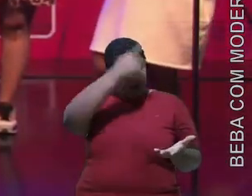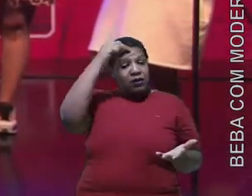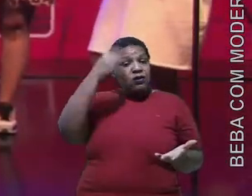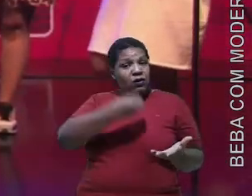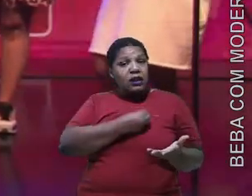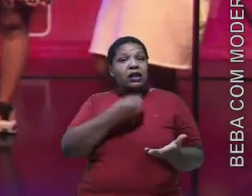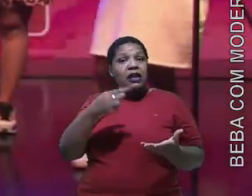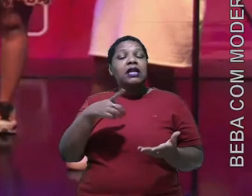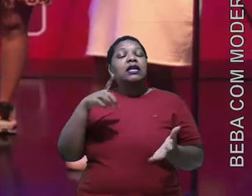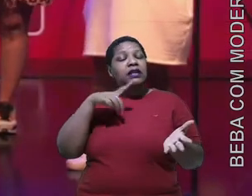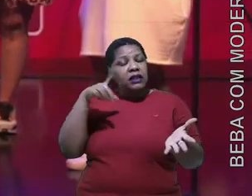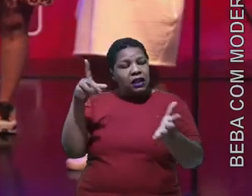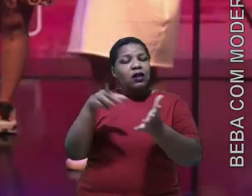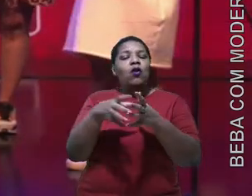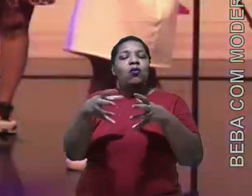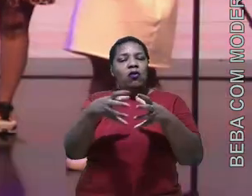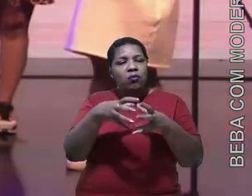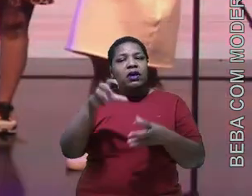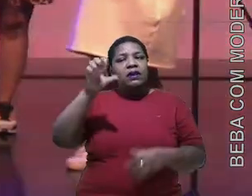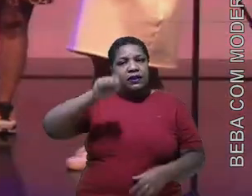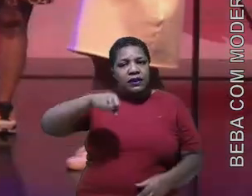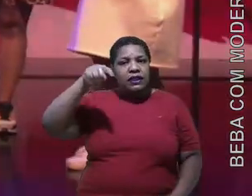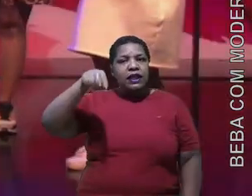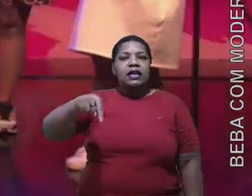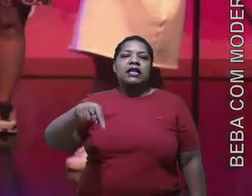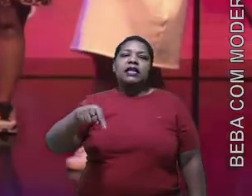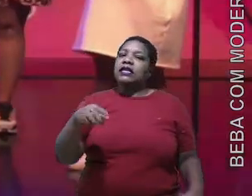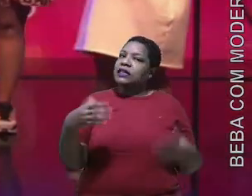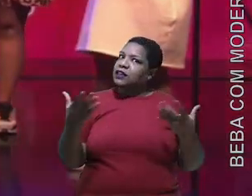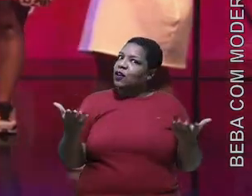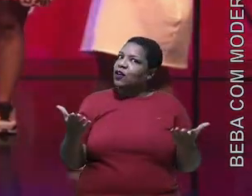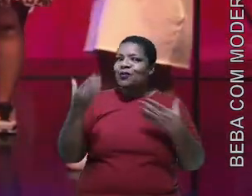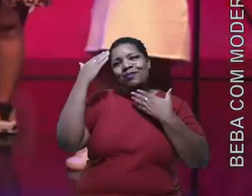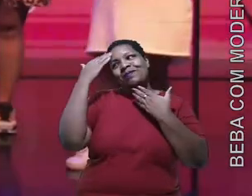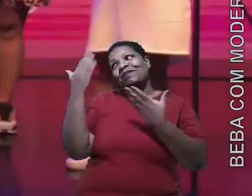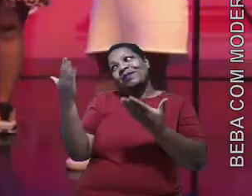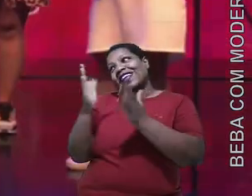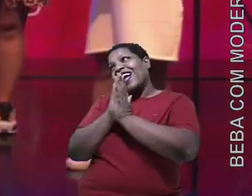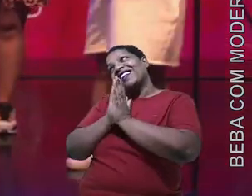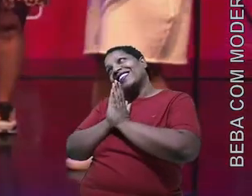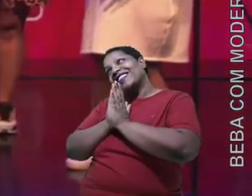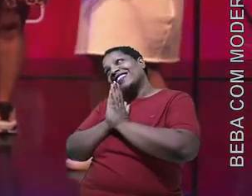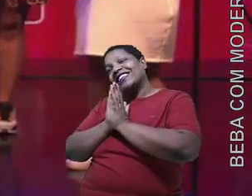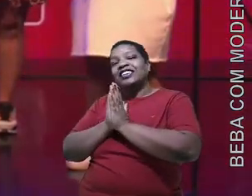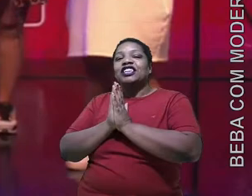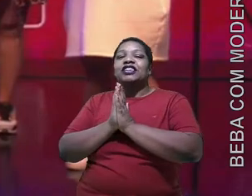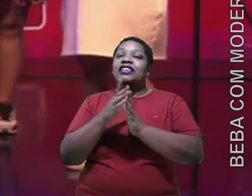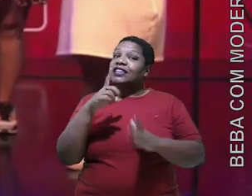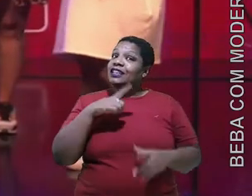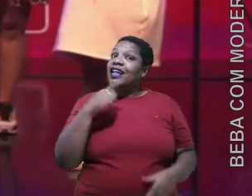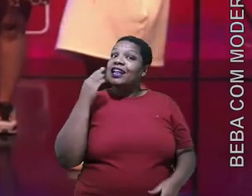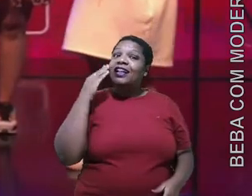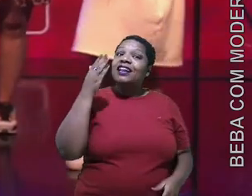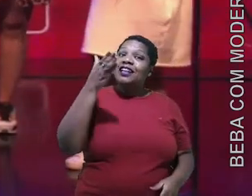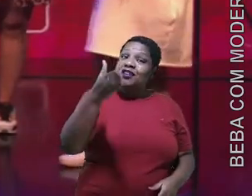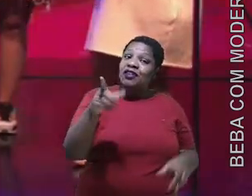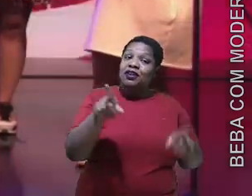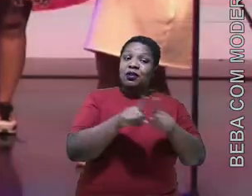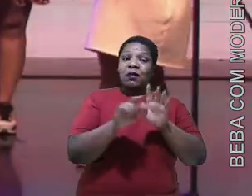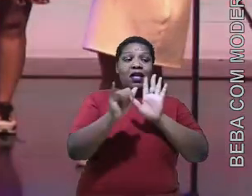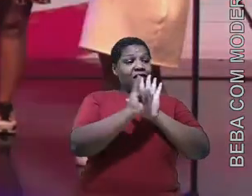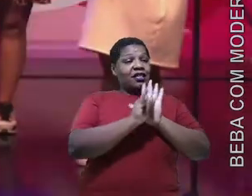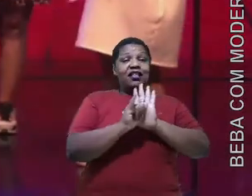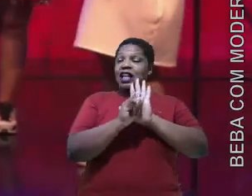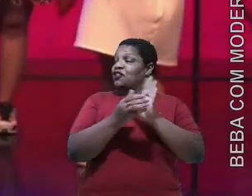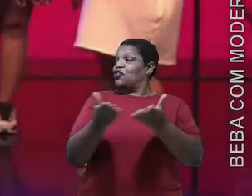legítimo existe movimento ali sim e é isso então brigada viu gente por também tá levando também essa identidade de